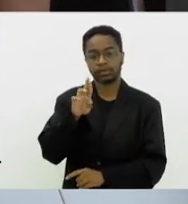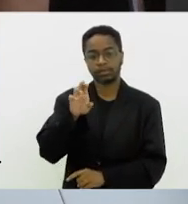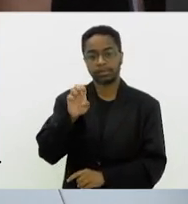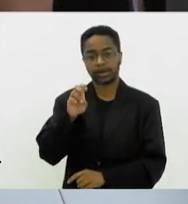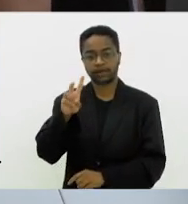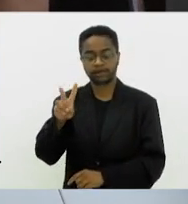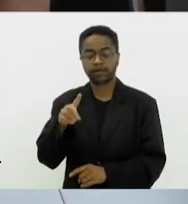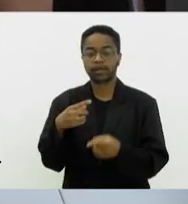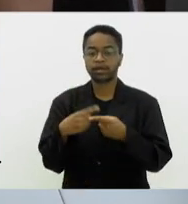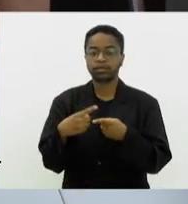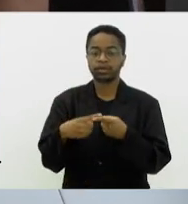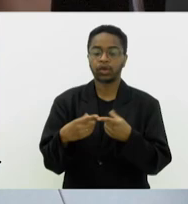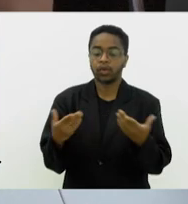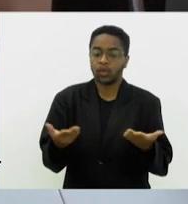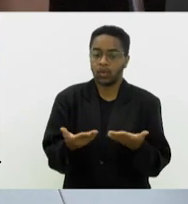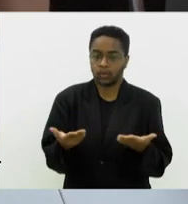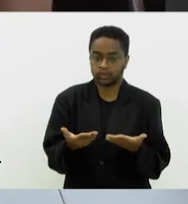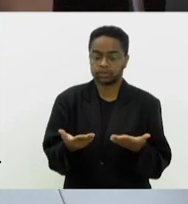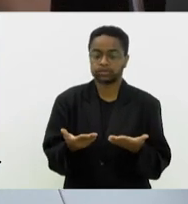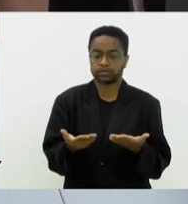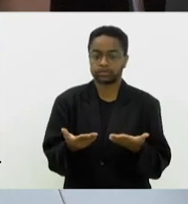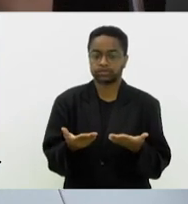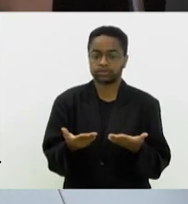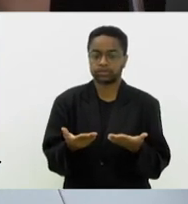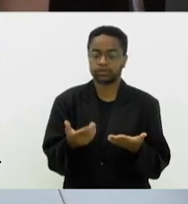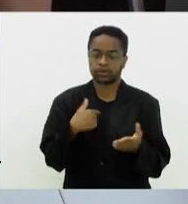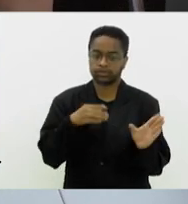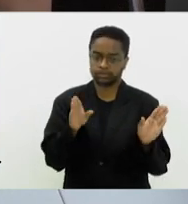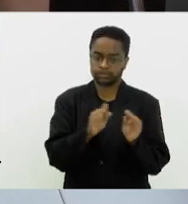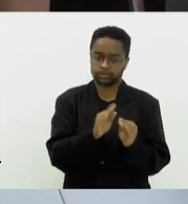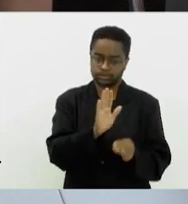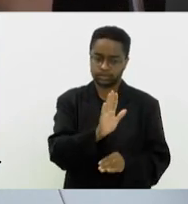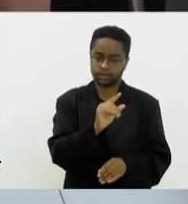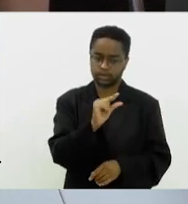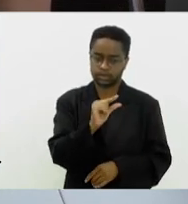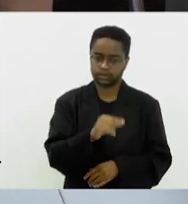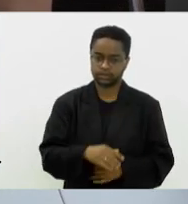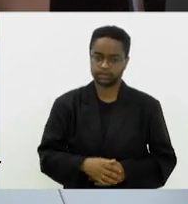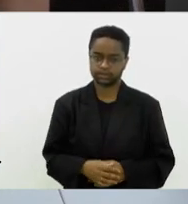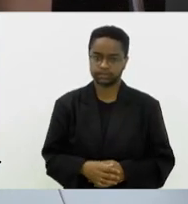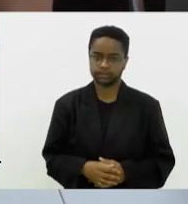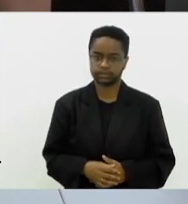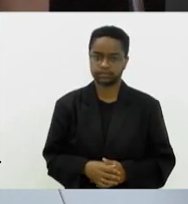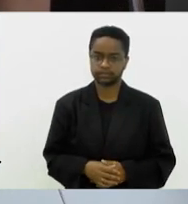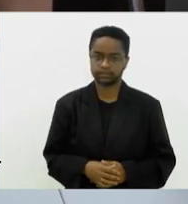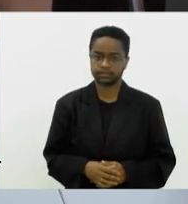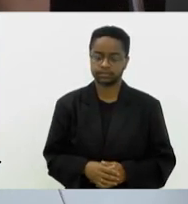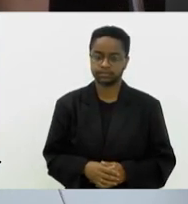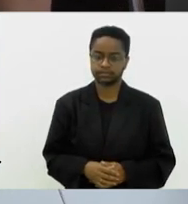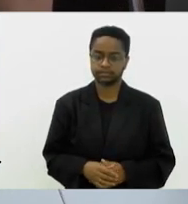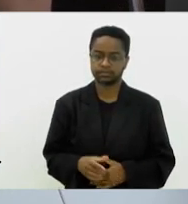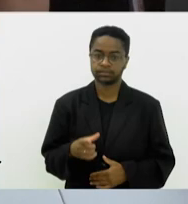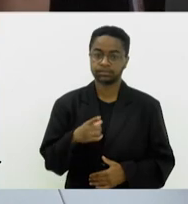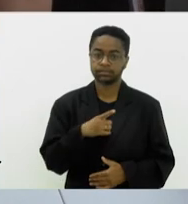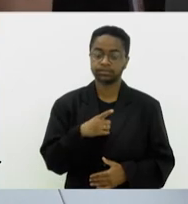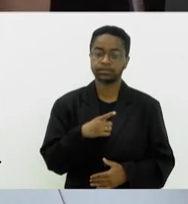porque o Rio Previdência hoje, só concluindo, deputado Carlinhos, ele tem um grande